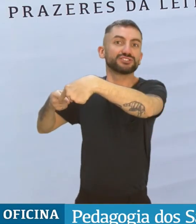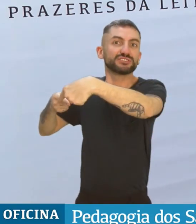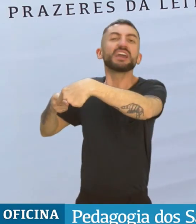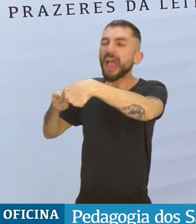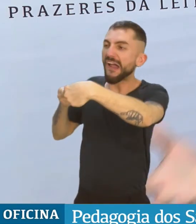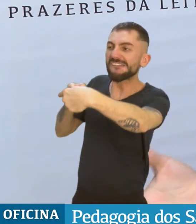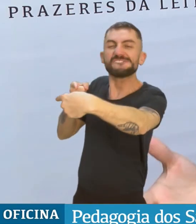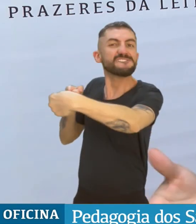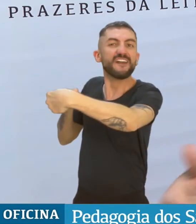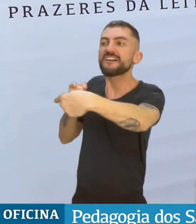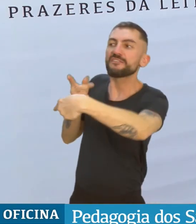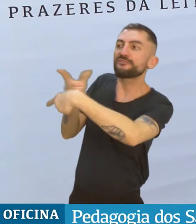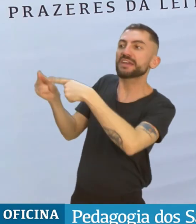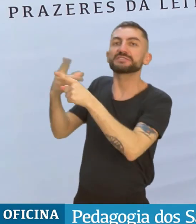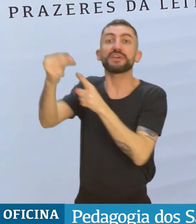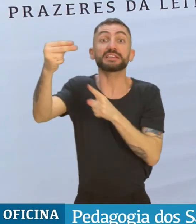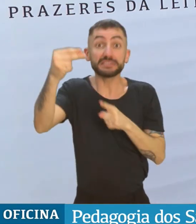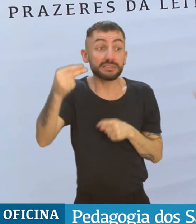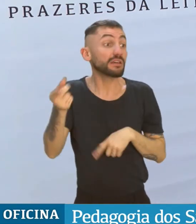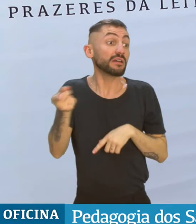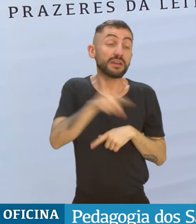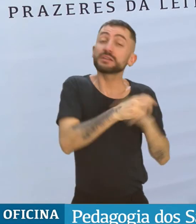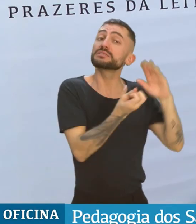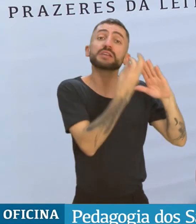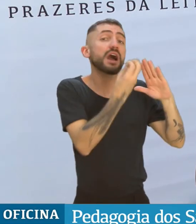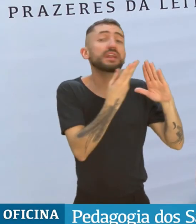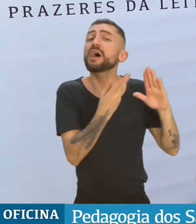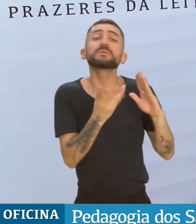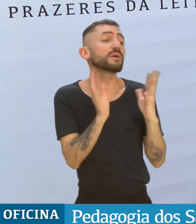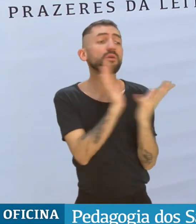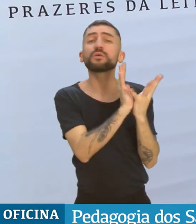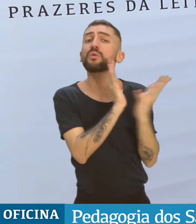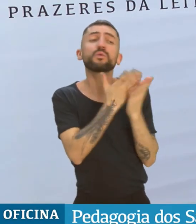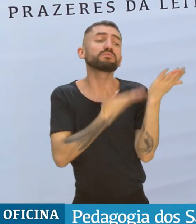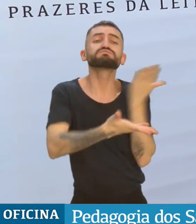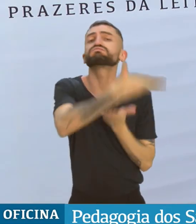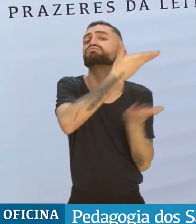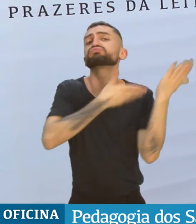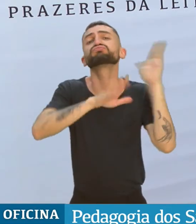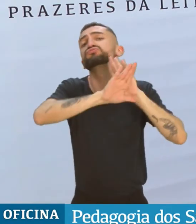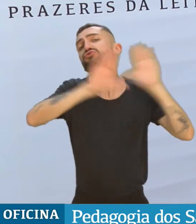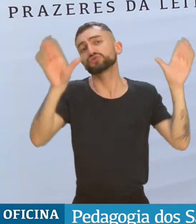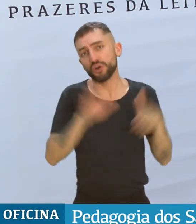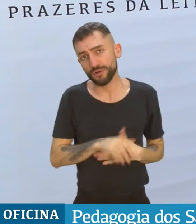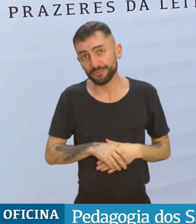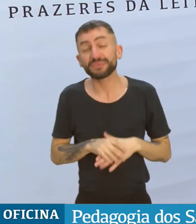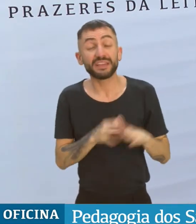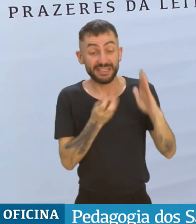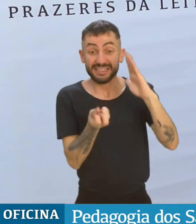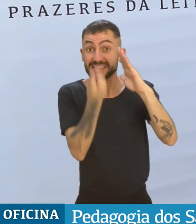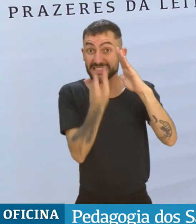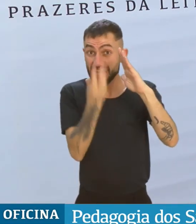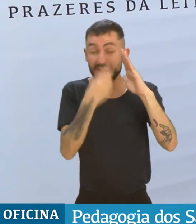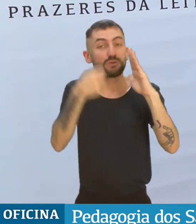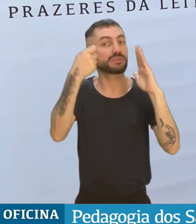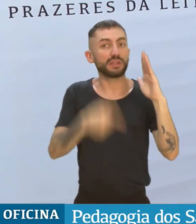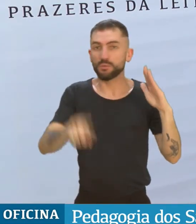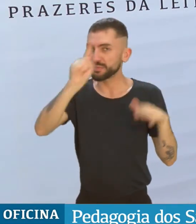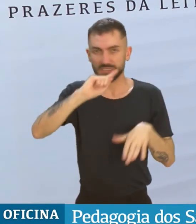é cooperação, é troca. Depende do que você quer, no momento e tal. No sarau não tem que ser poema